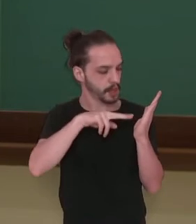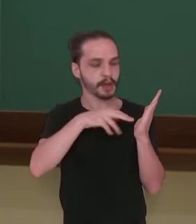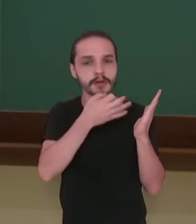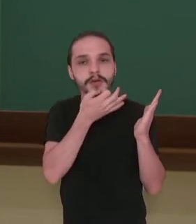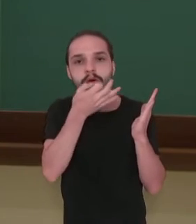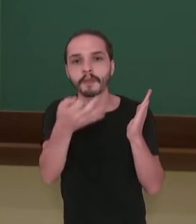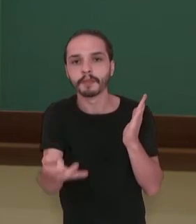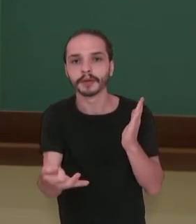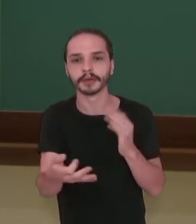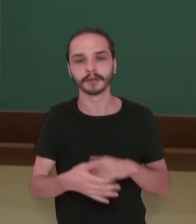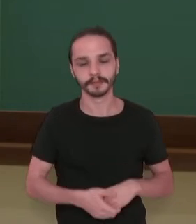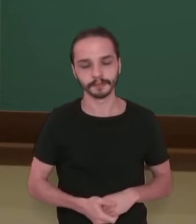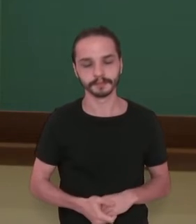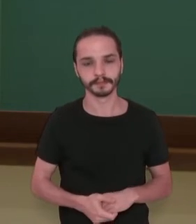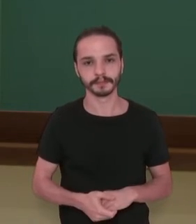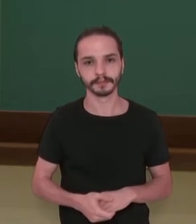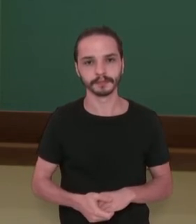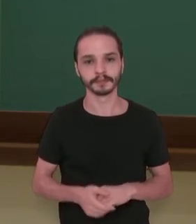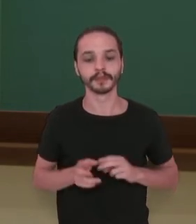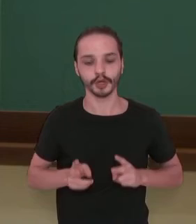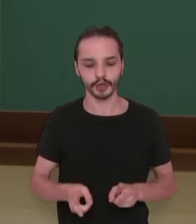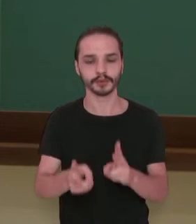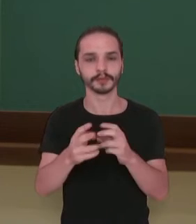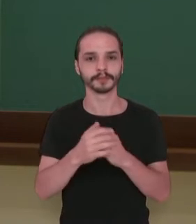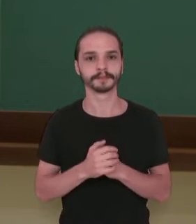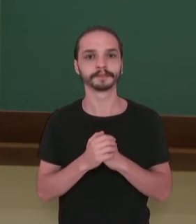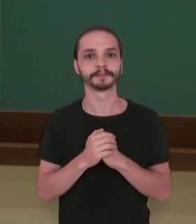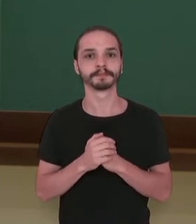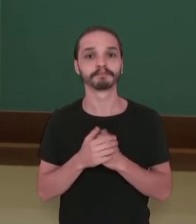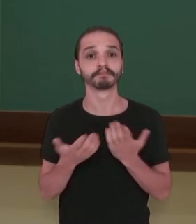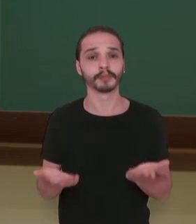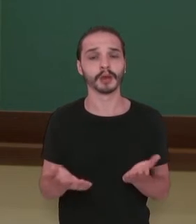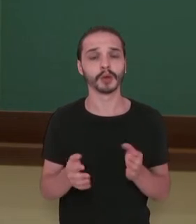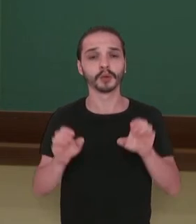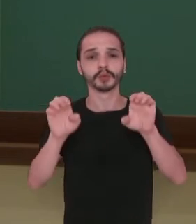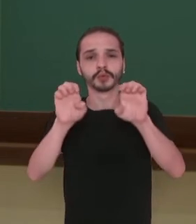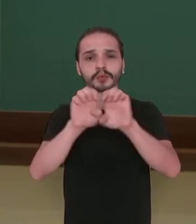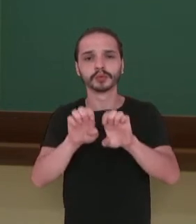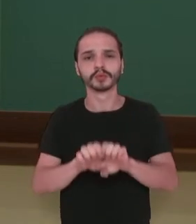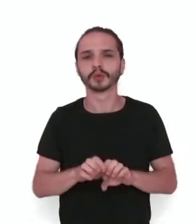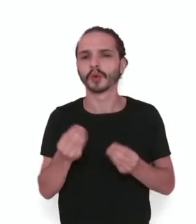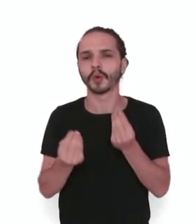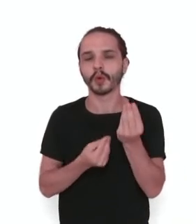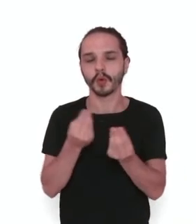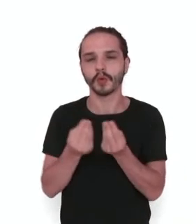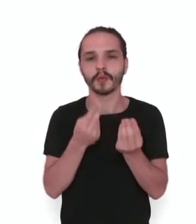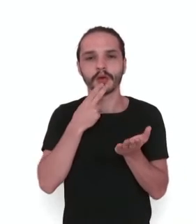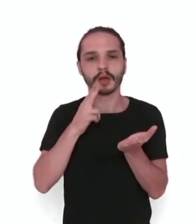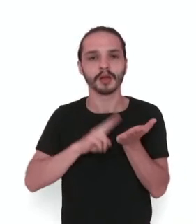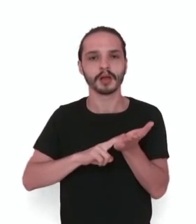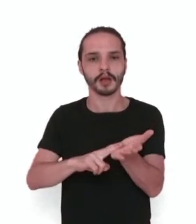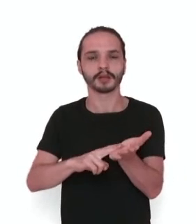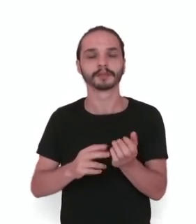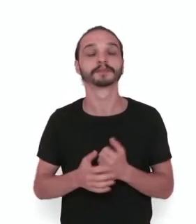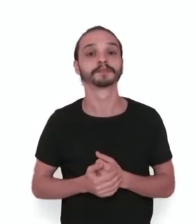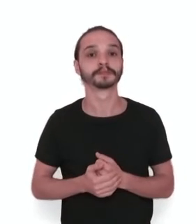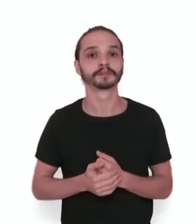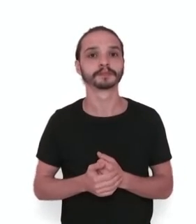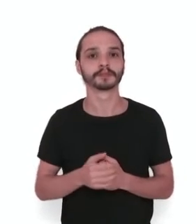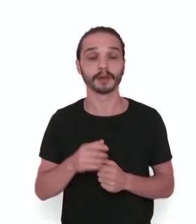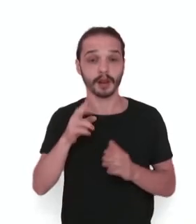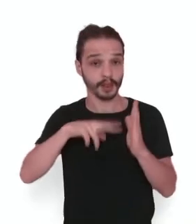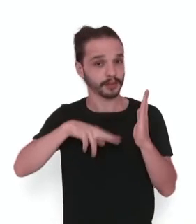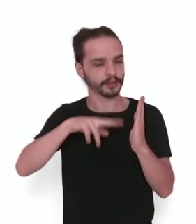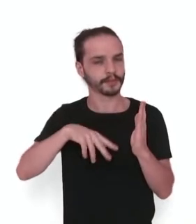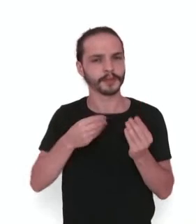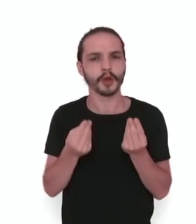alguma notícia. Continuando então, a estrutura da carta do leitor. Então vamos aprender um pouquinho. A linguagem tem que ser formal, né, não